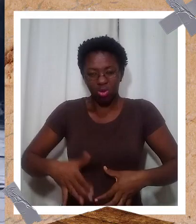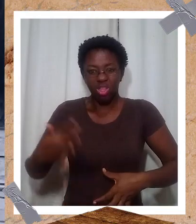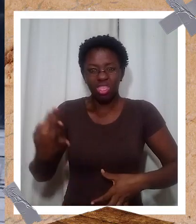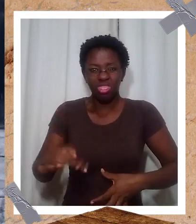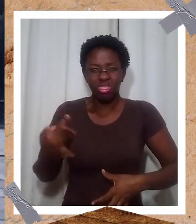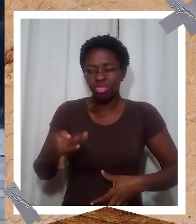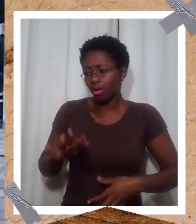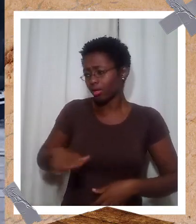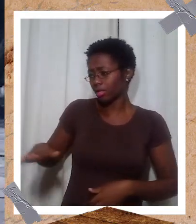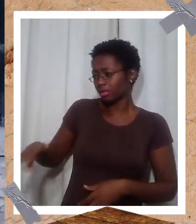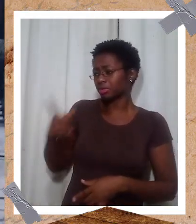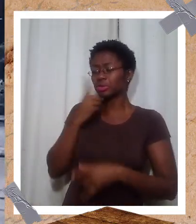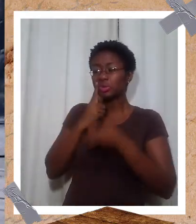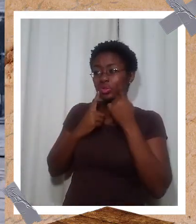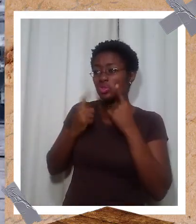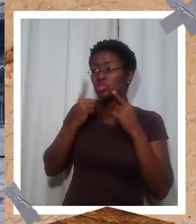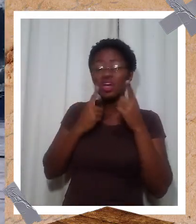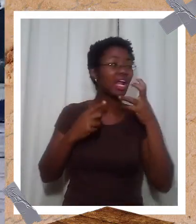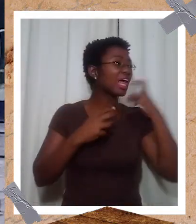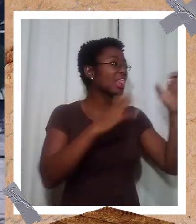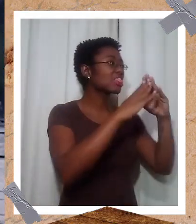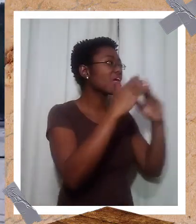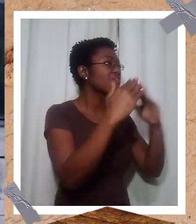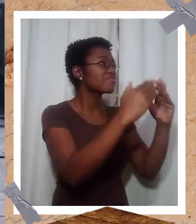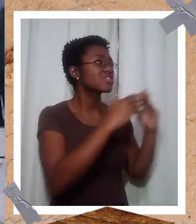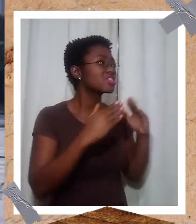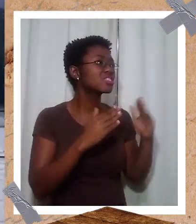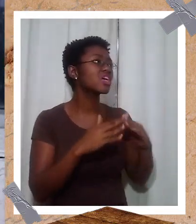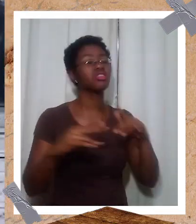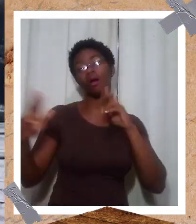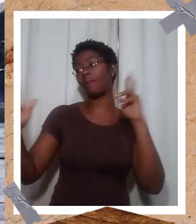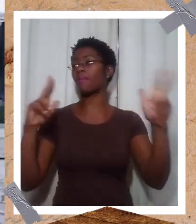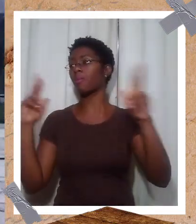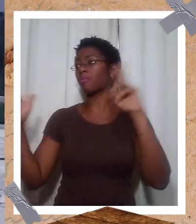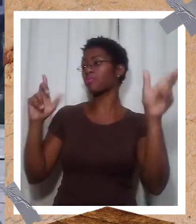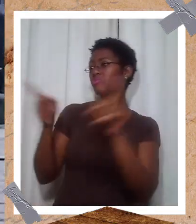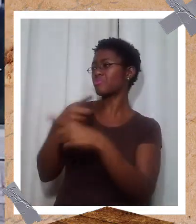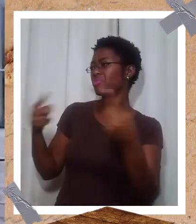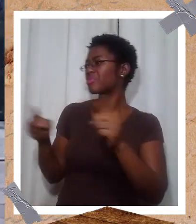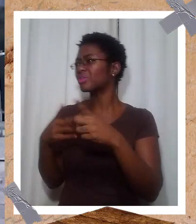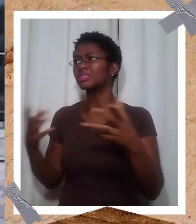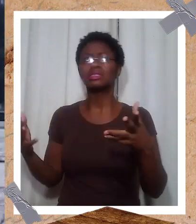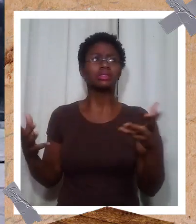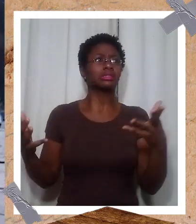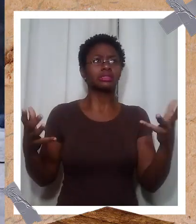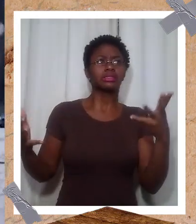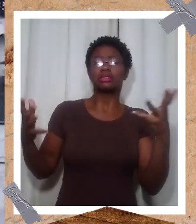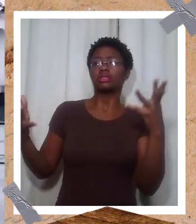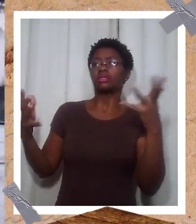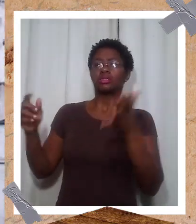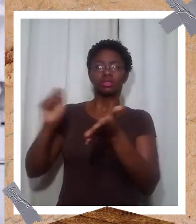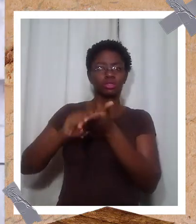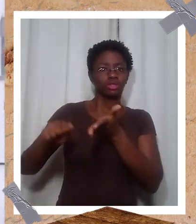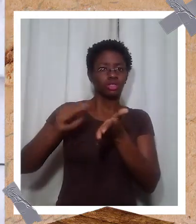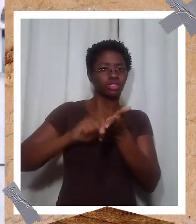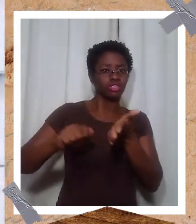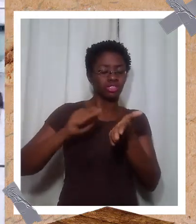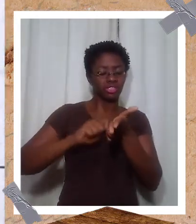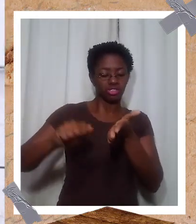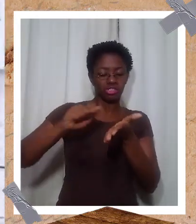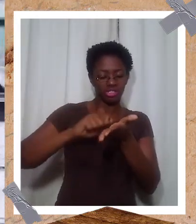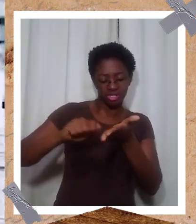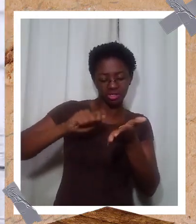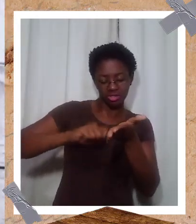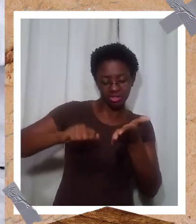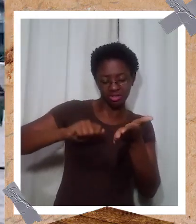moleque chora, gritos na vizinhança misturados ao som de funk vindo do corredor. E a escrita ocupando cada vez mais espaço na